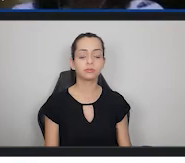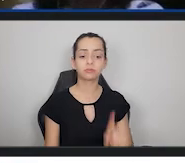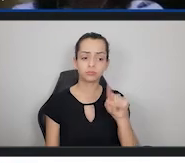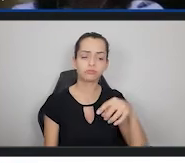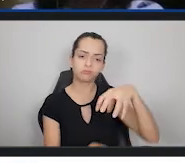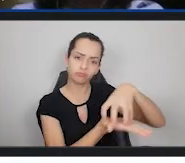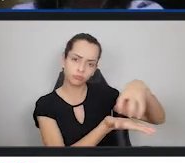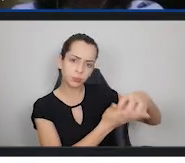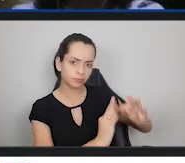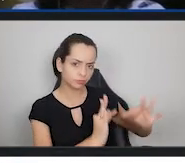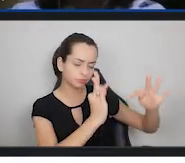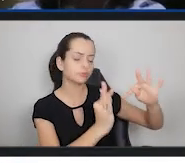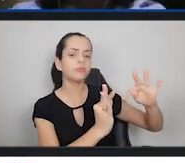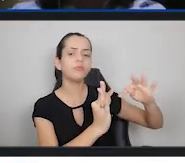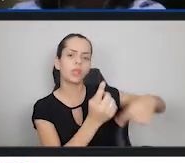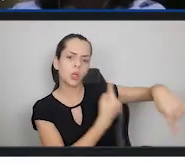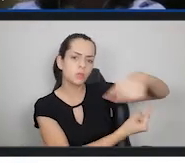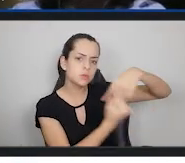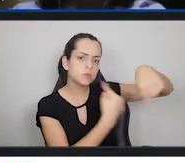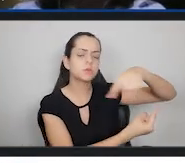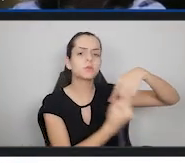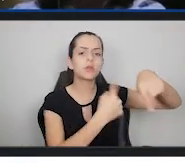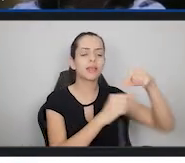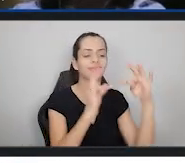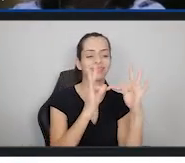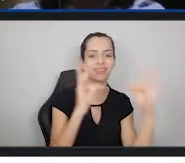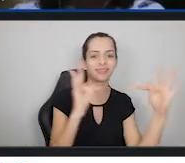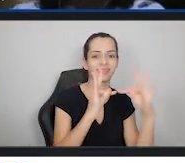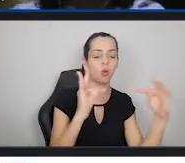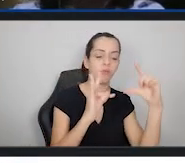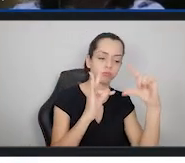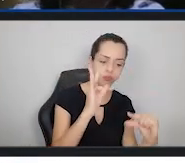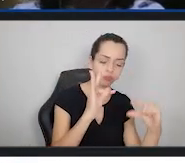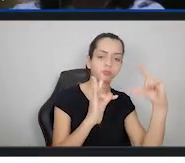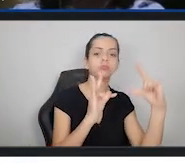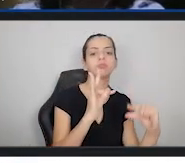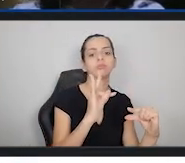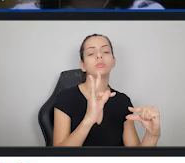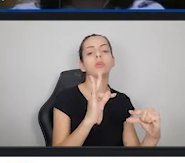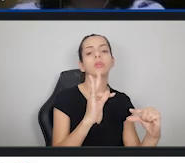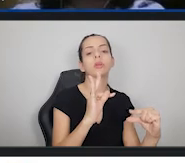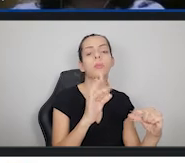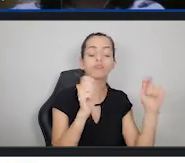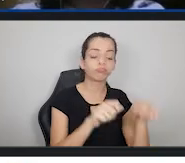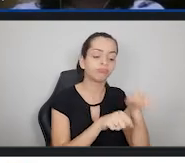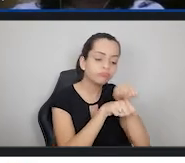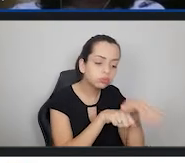sobre a subestação. Essa aqui é uma foto de uma das subestações aqui de Minas.